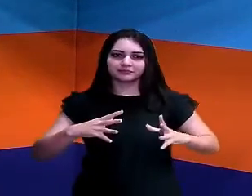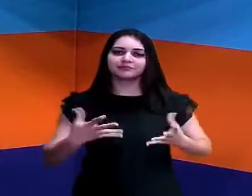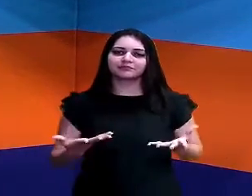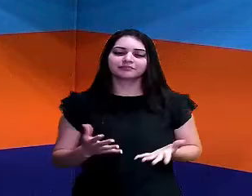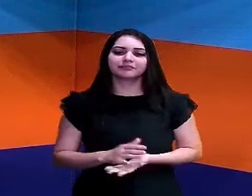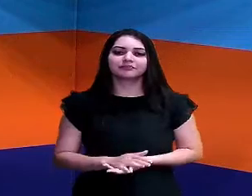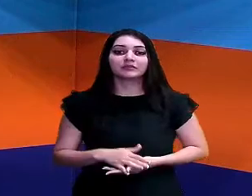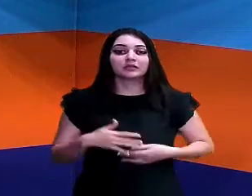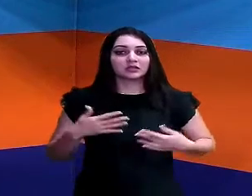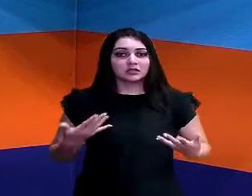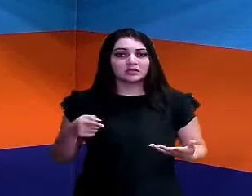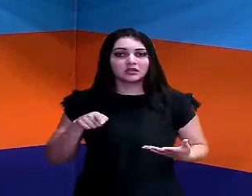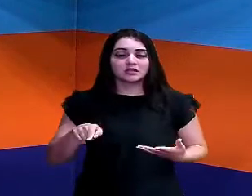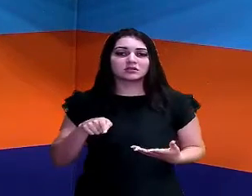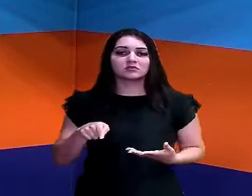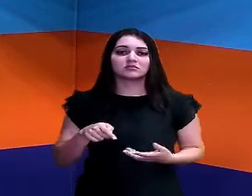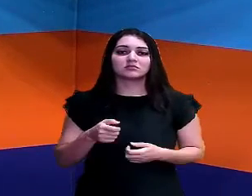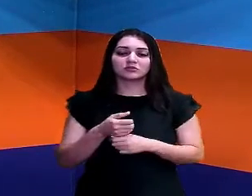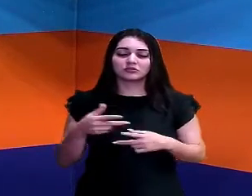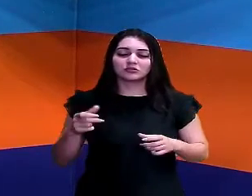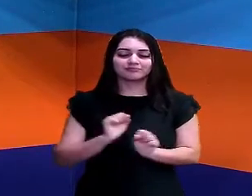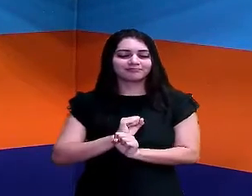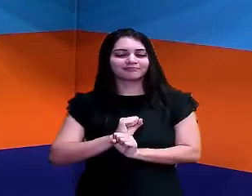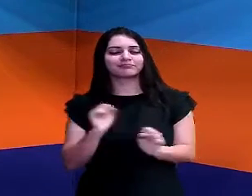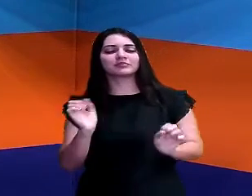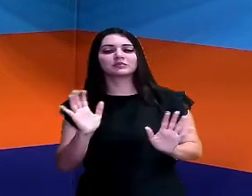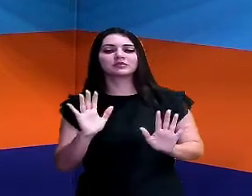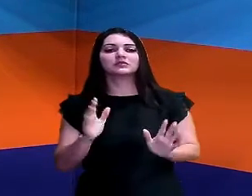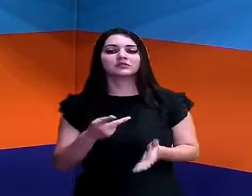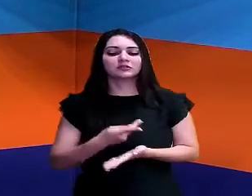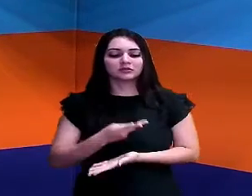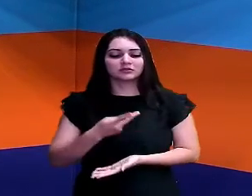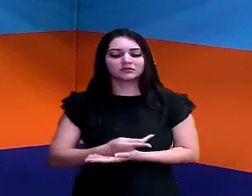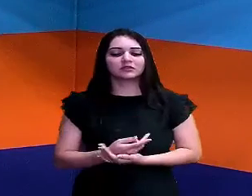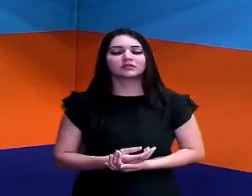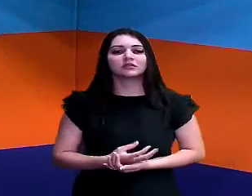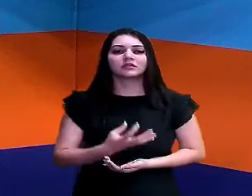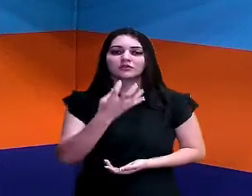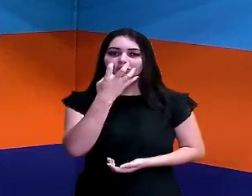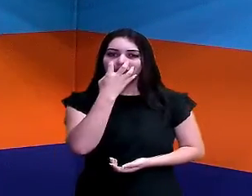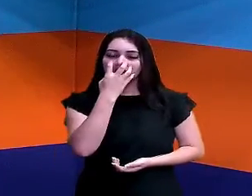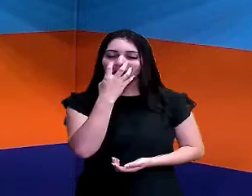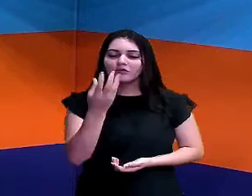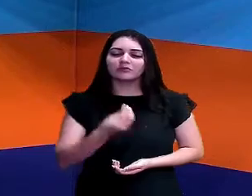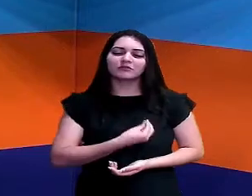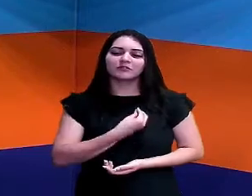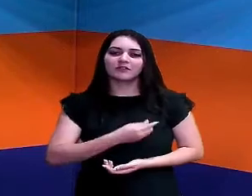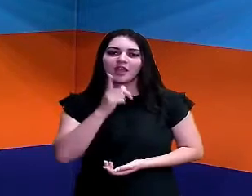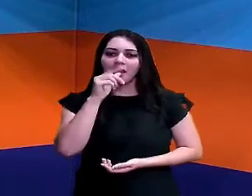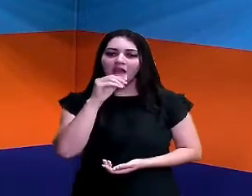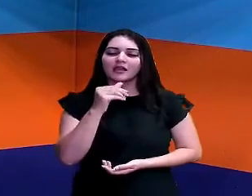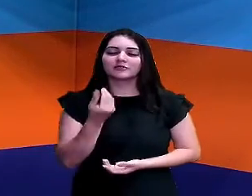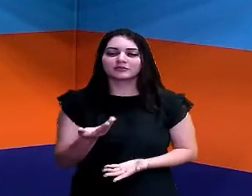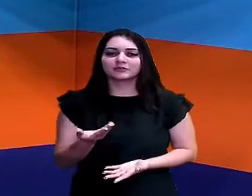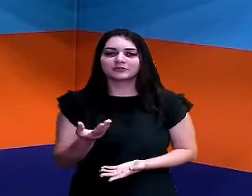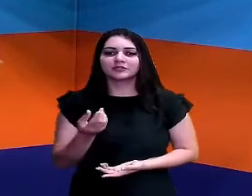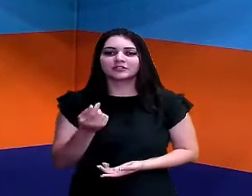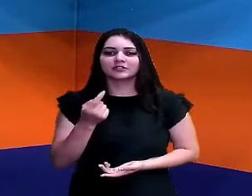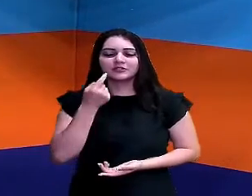Então, essas são as situações impossíveis de acontecer. O cãozinho viver sem beber água, chupar limão sem